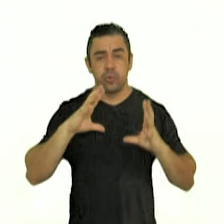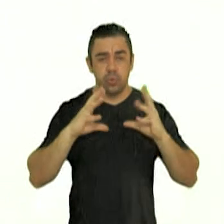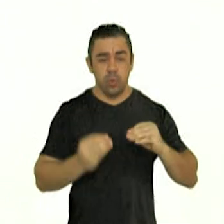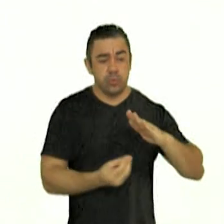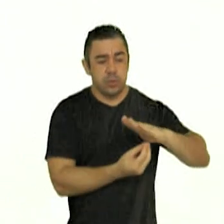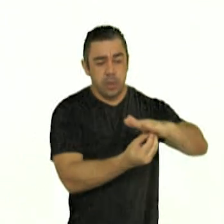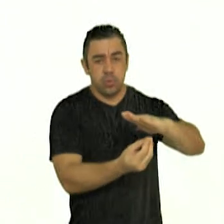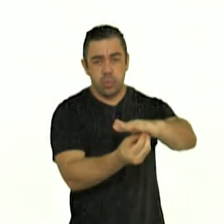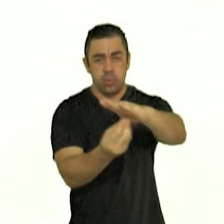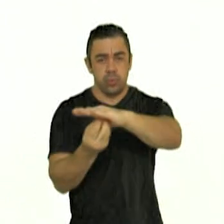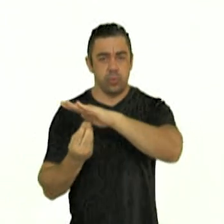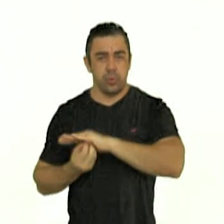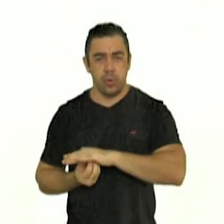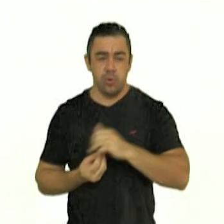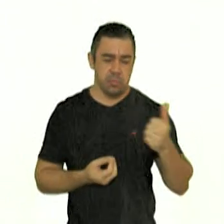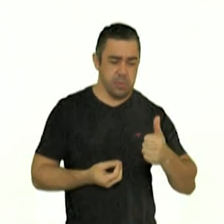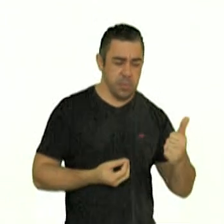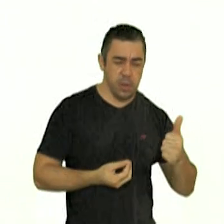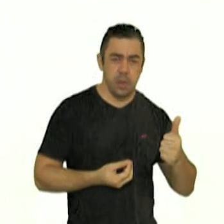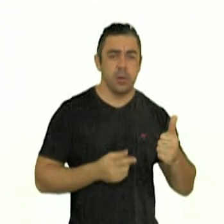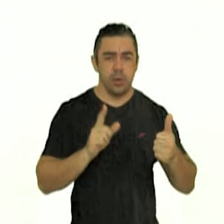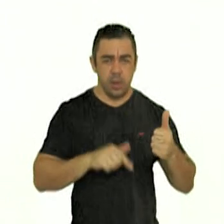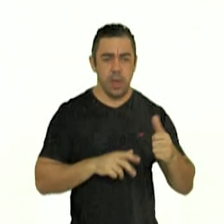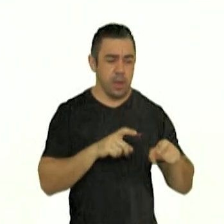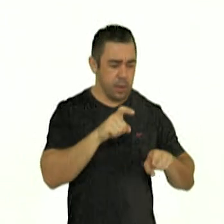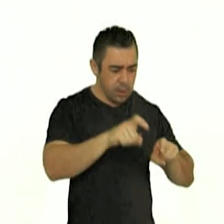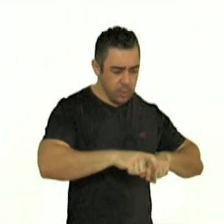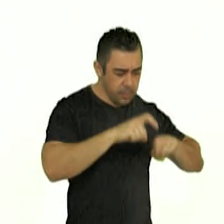economia, seja no primeiro, nas atividades de base,